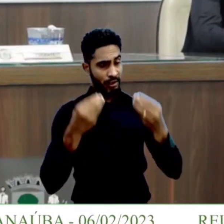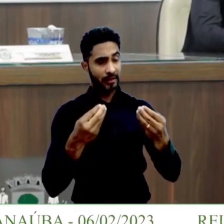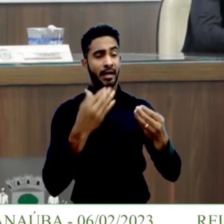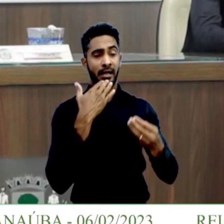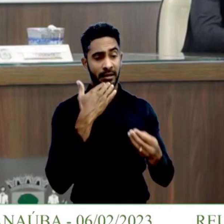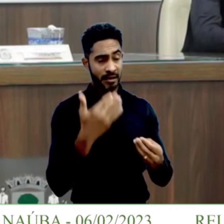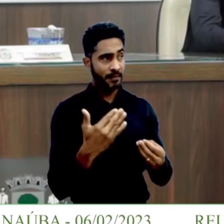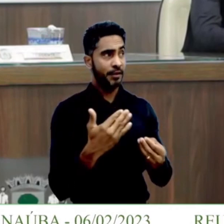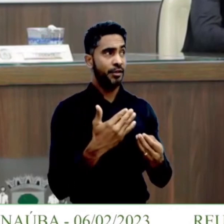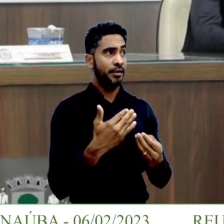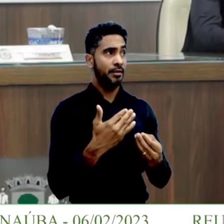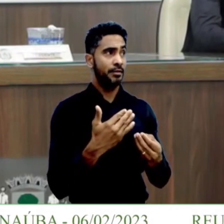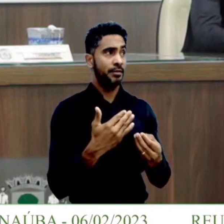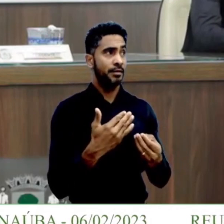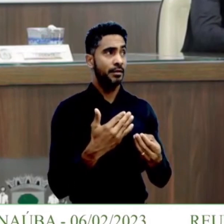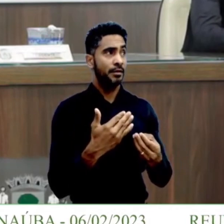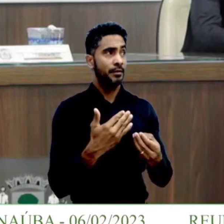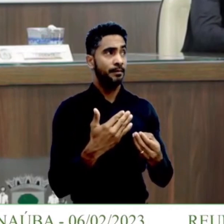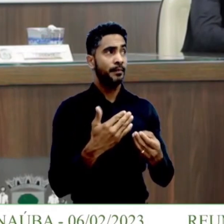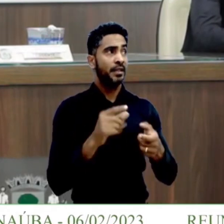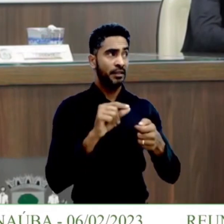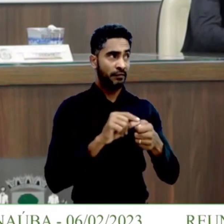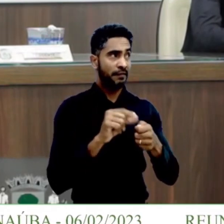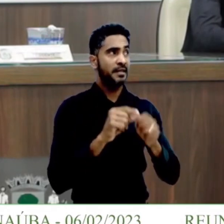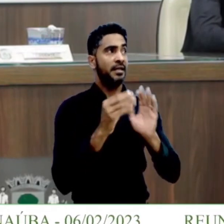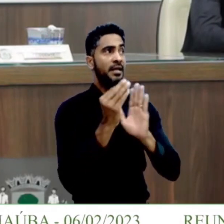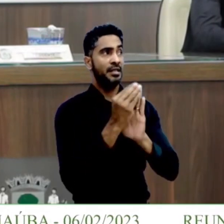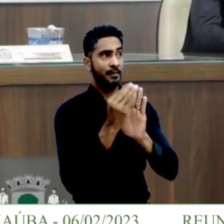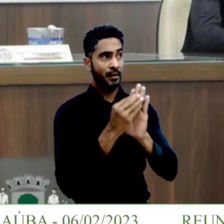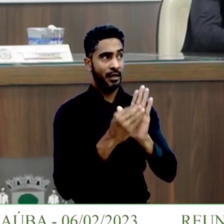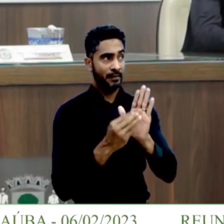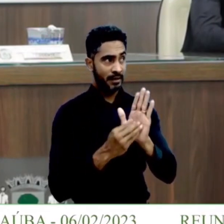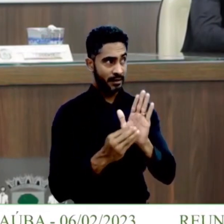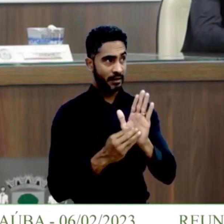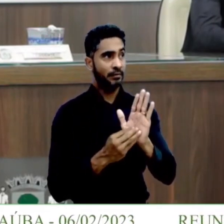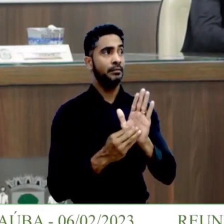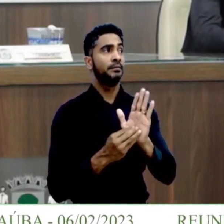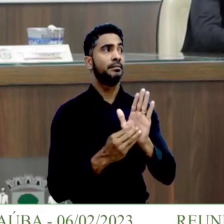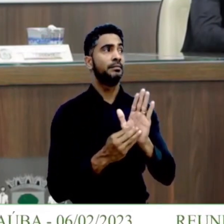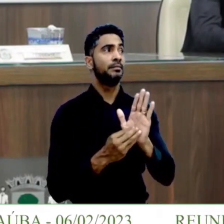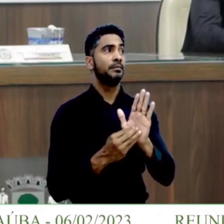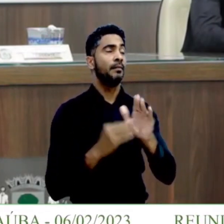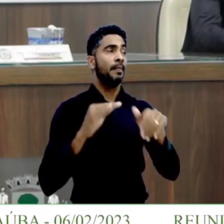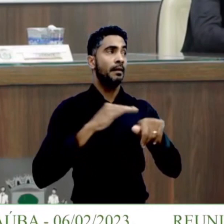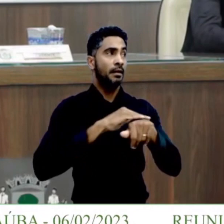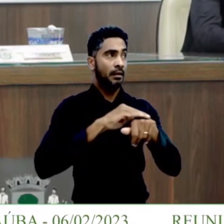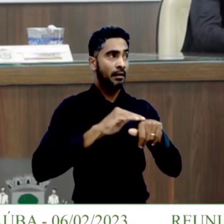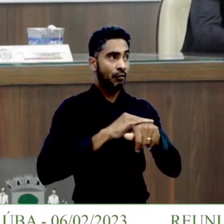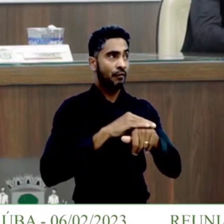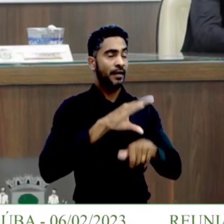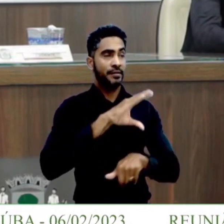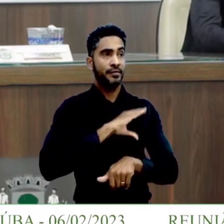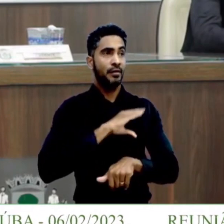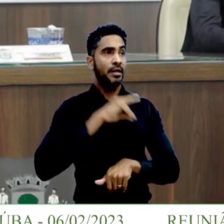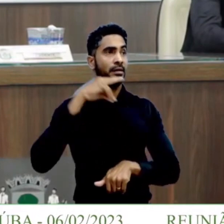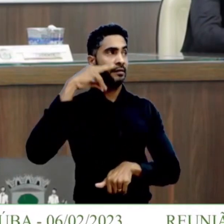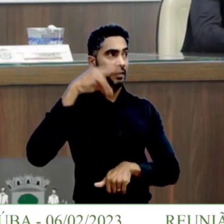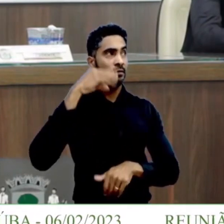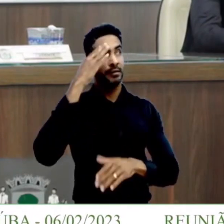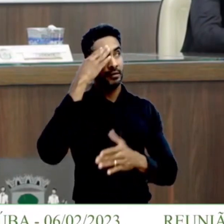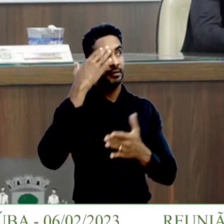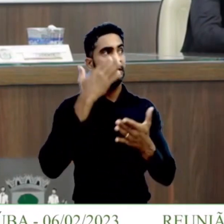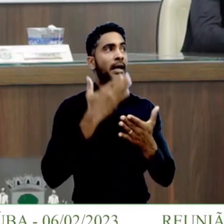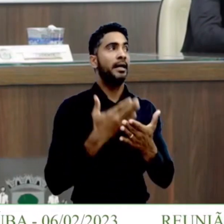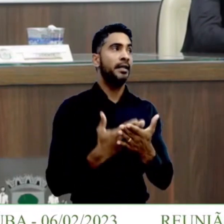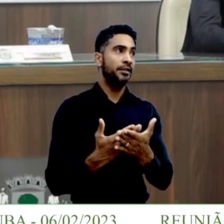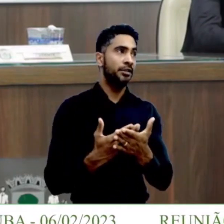demandas, a gente vai fazer essa programação aqui, eu converso com os colegas vereadores, acredito que eles não vão